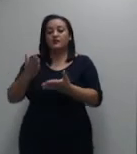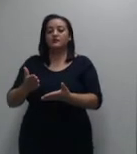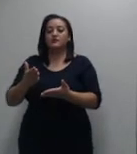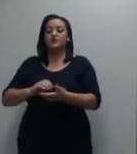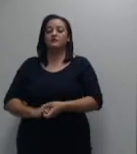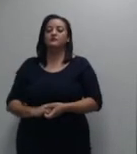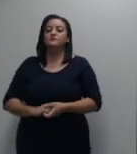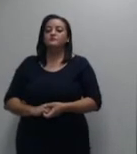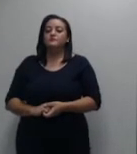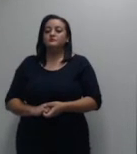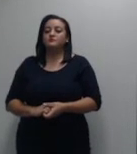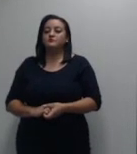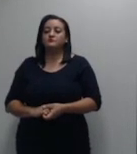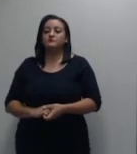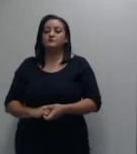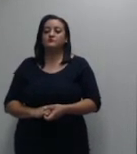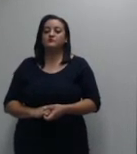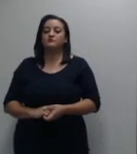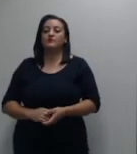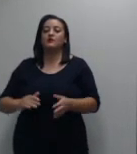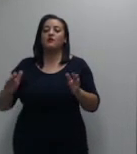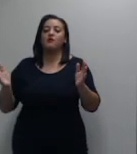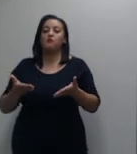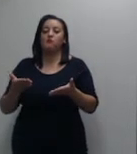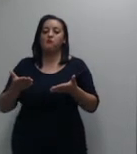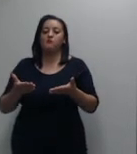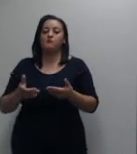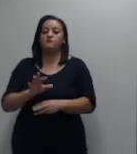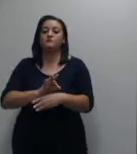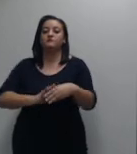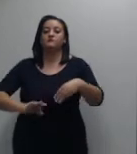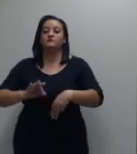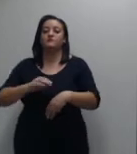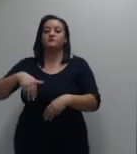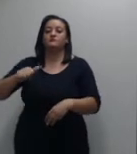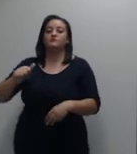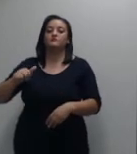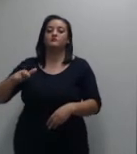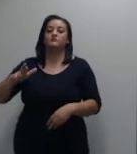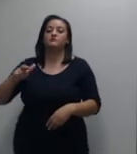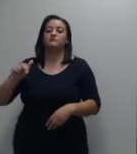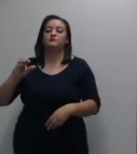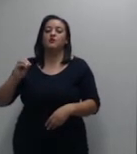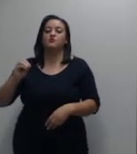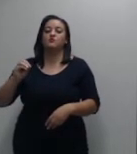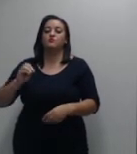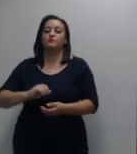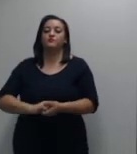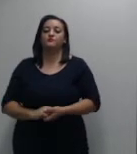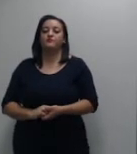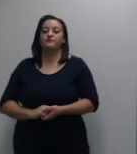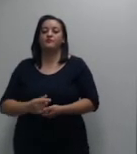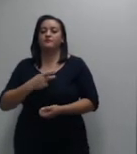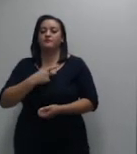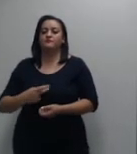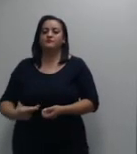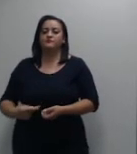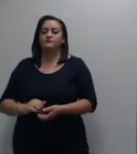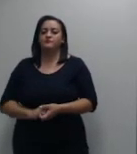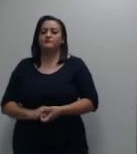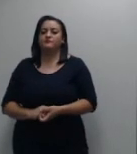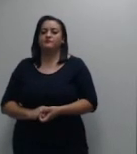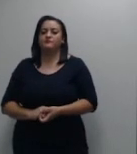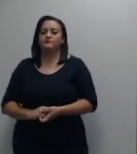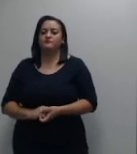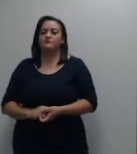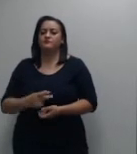vossa excelência' e passo a palavra o ministro Mauro Campbell efeitos o presidente vamos vossa